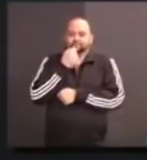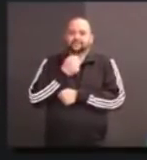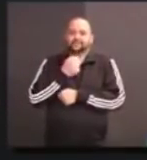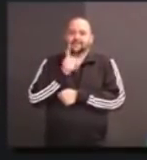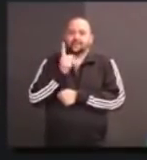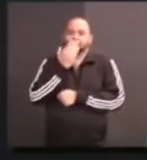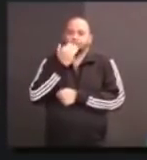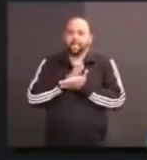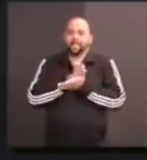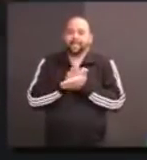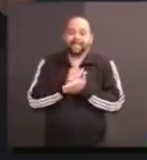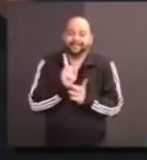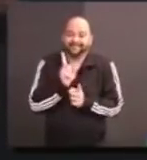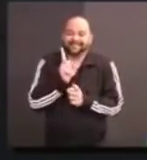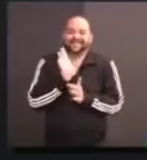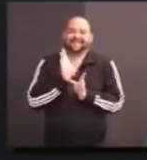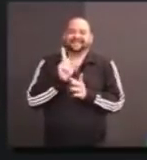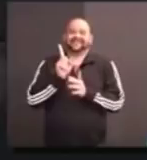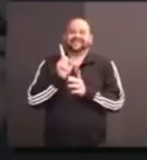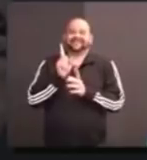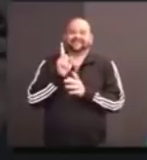Jejum espiritual, claro.